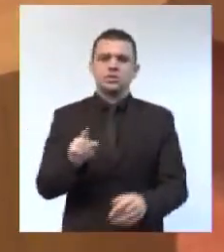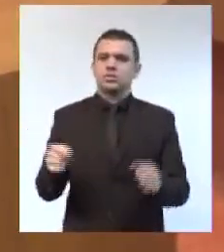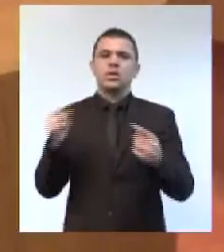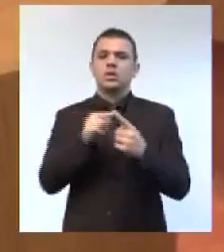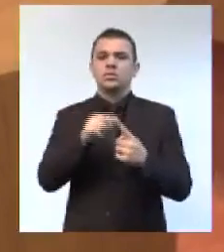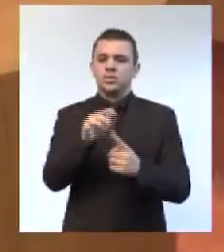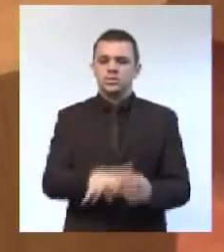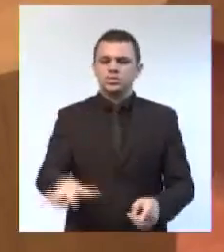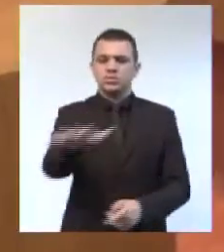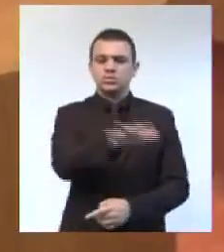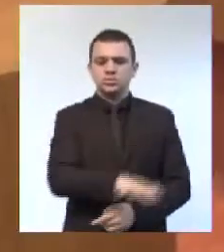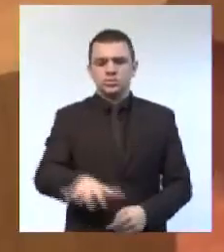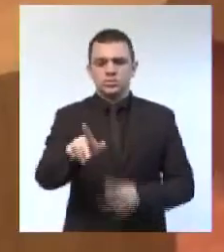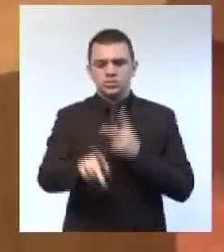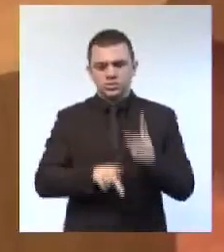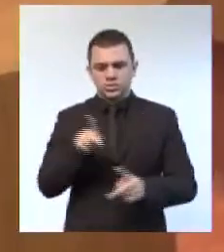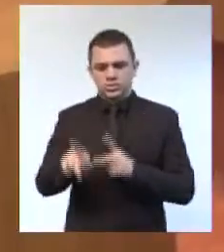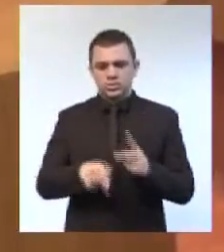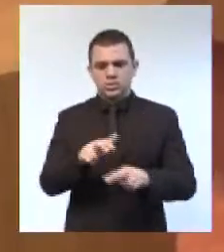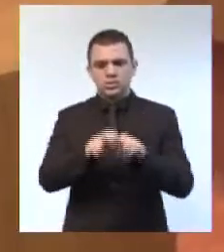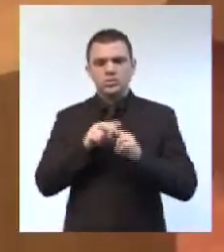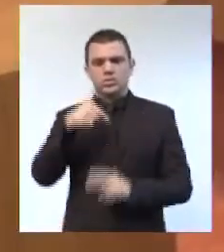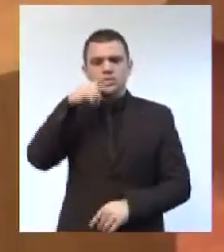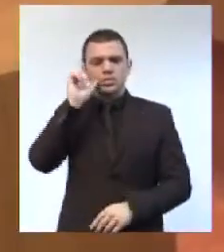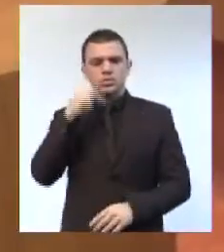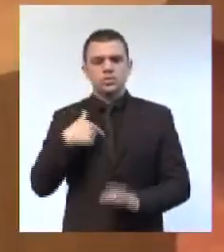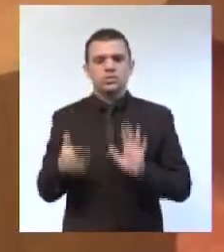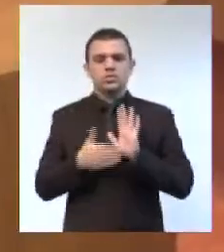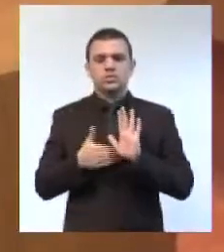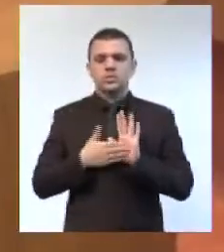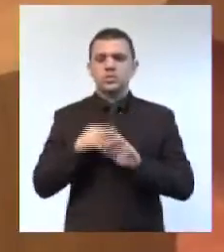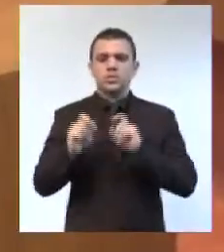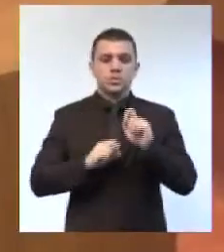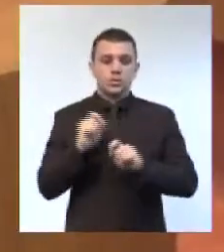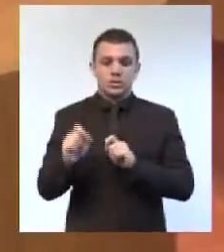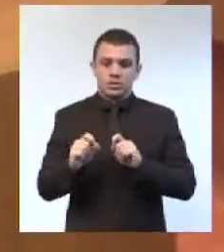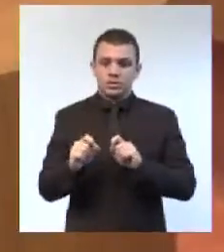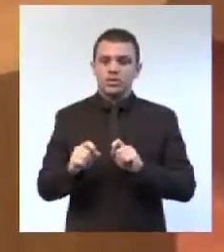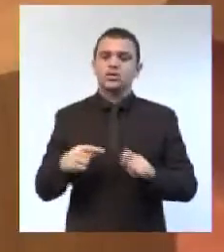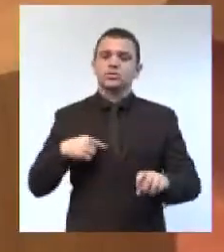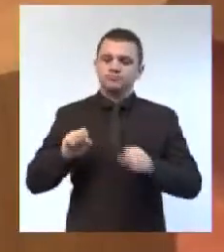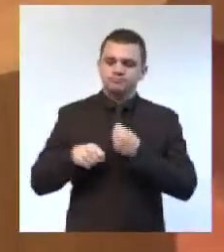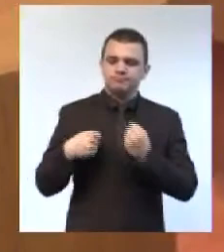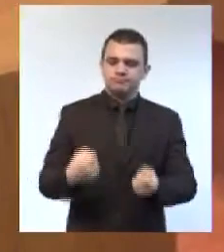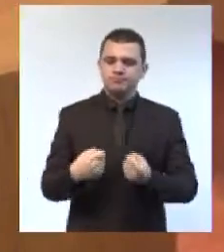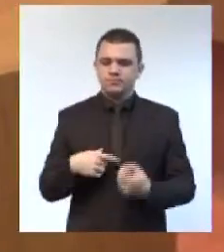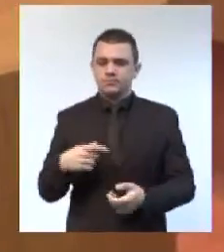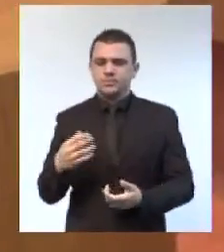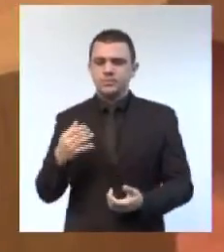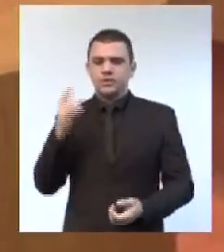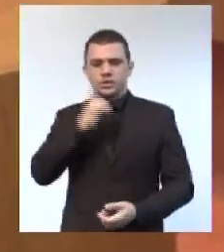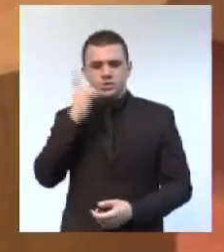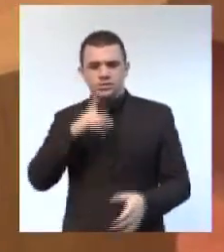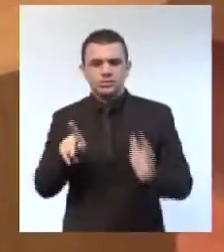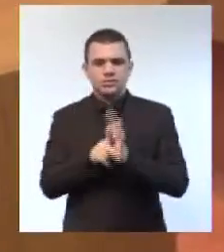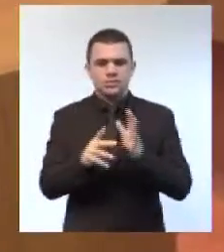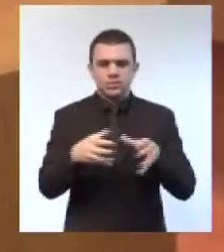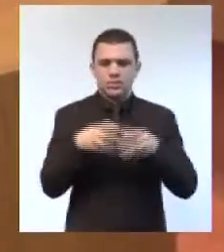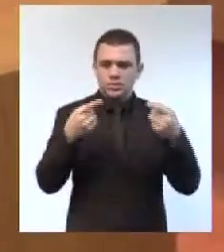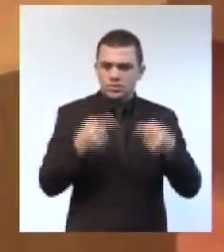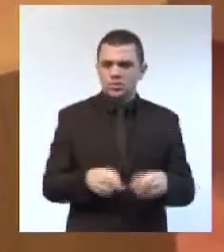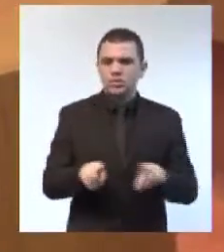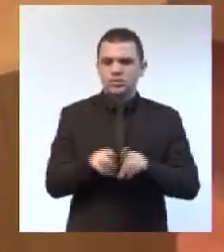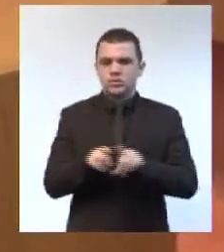do Maranhão. E é por isso que defendi ontem que a energia gasta por deputados, tanto da oposição como do governo, tem